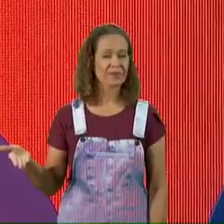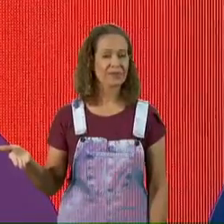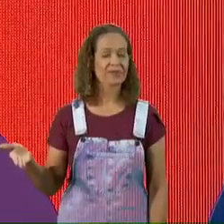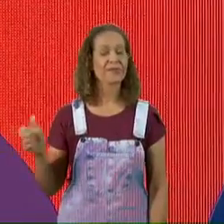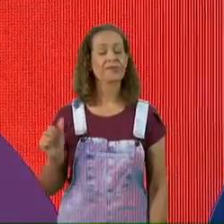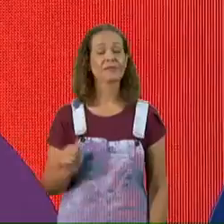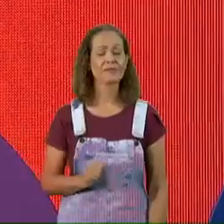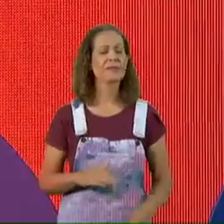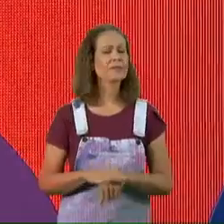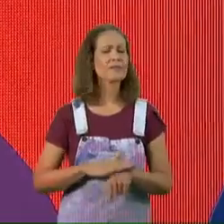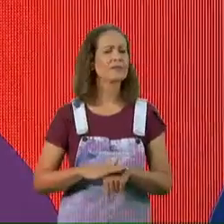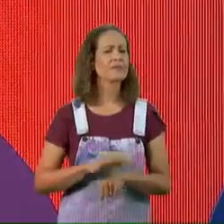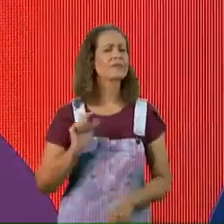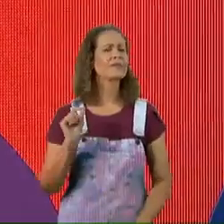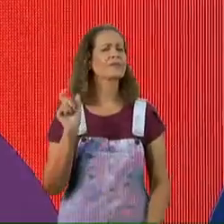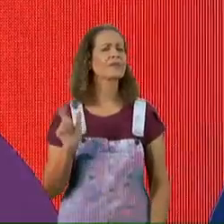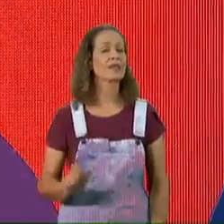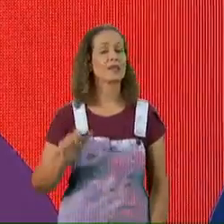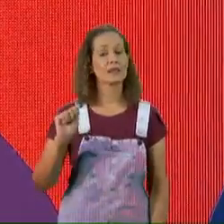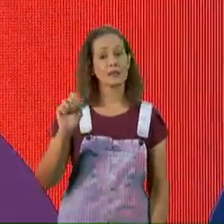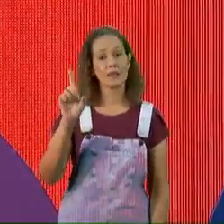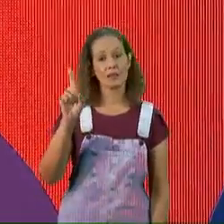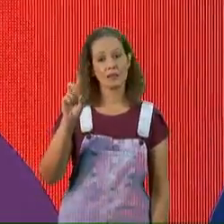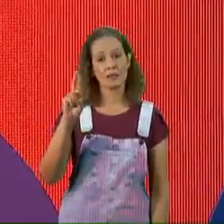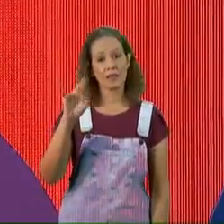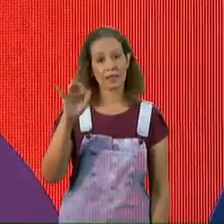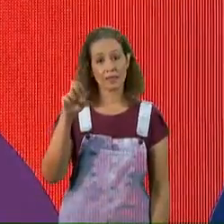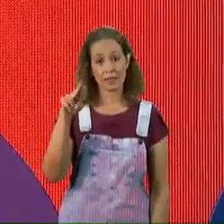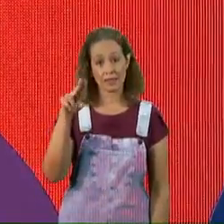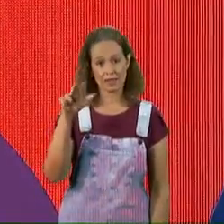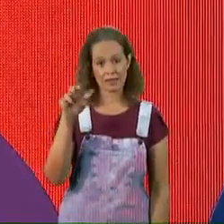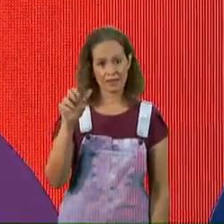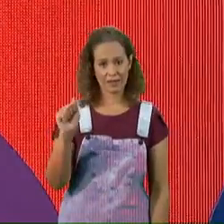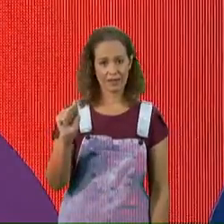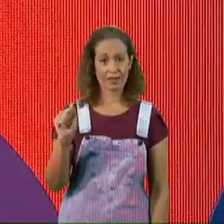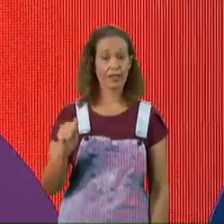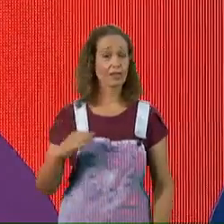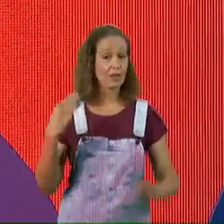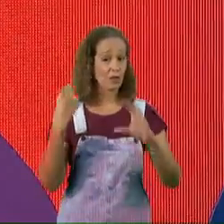31 98 793 2442. Você vai falar com a Adriana. Quero repetir aqui o nosso e-mail,